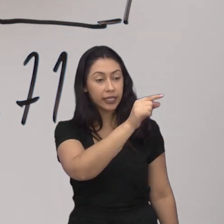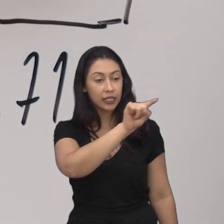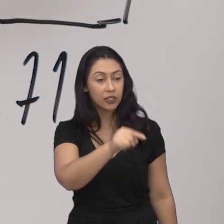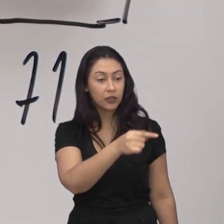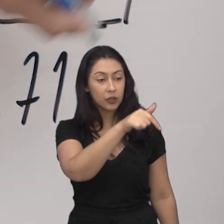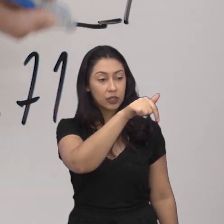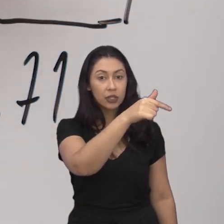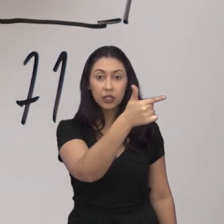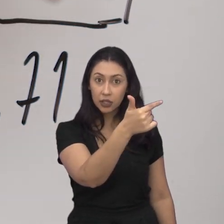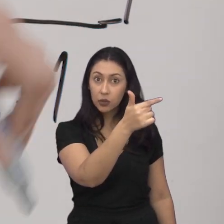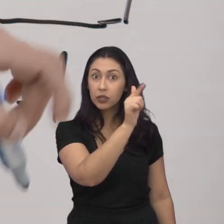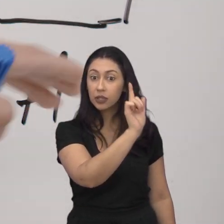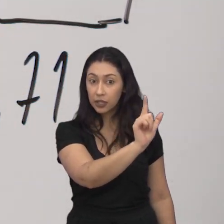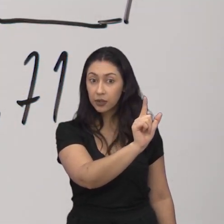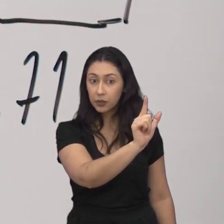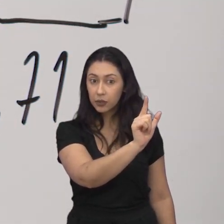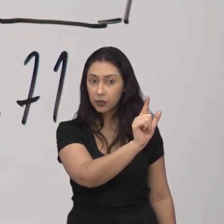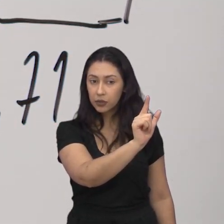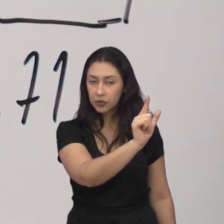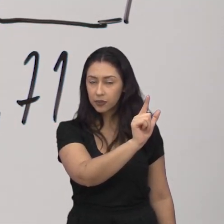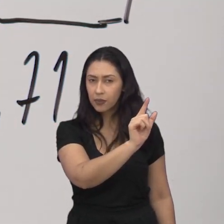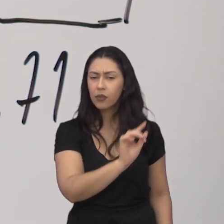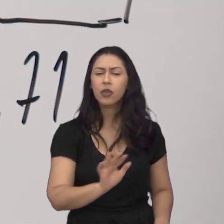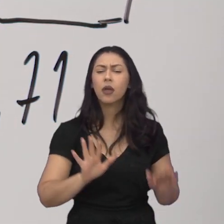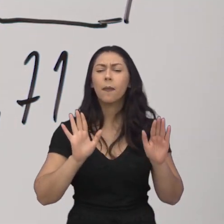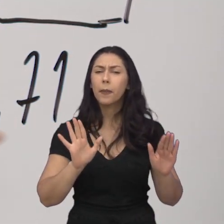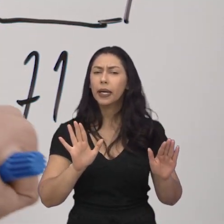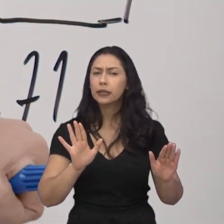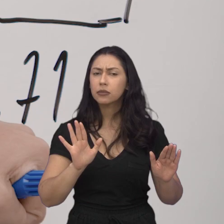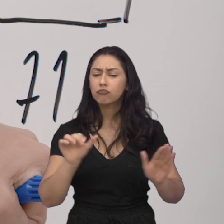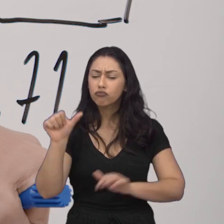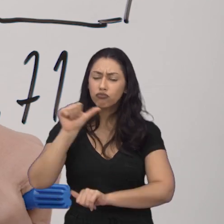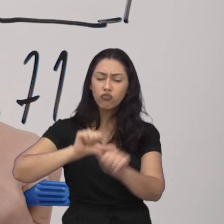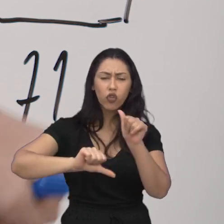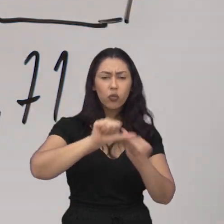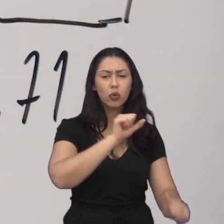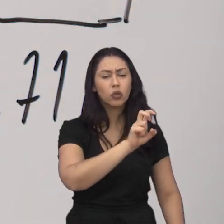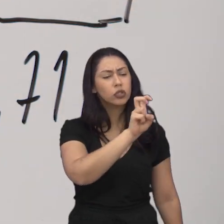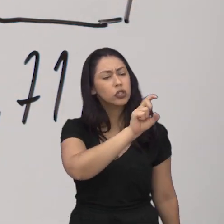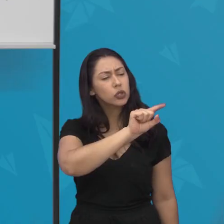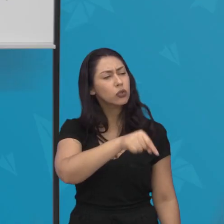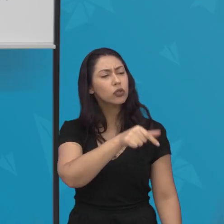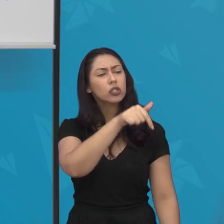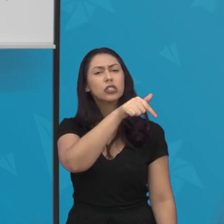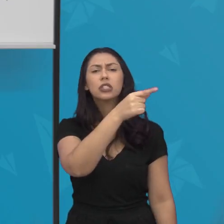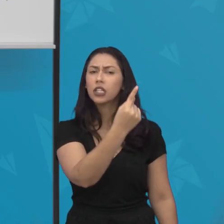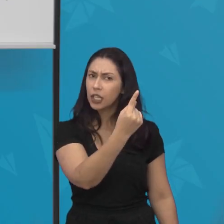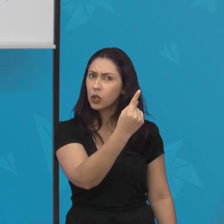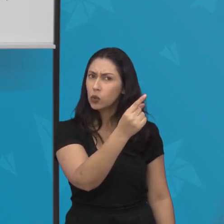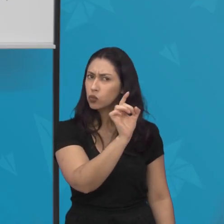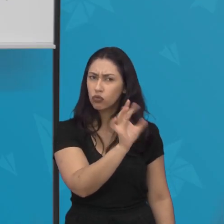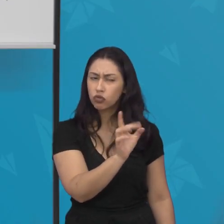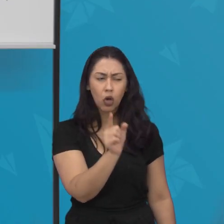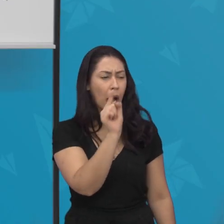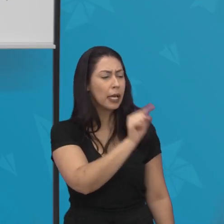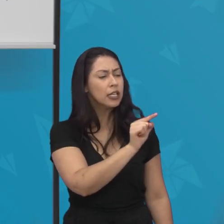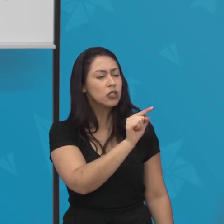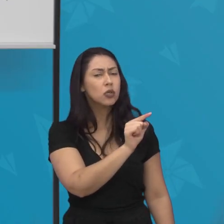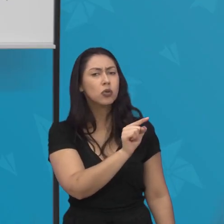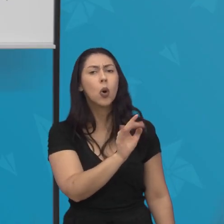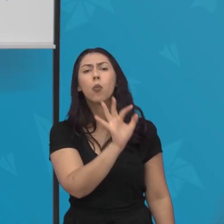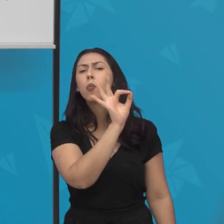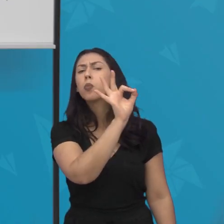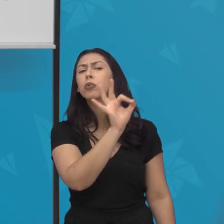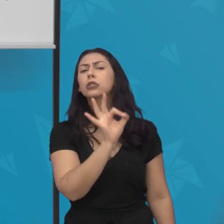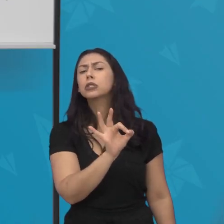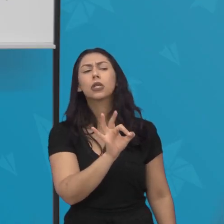66,72 litros é 100%. E 5,71 litros de gás hidrogênio são quantos por cento? É